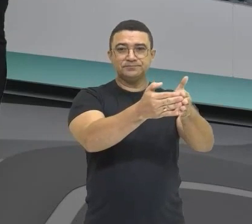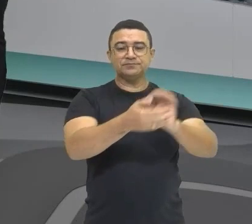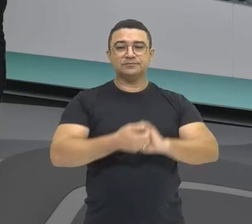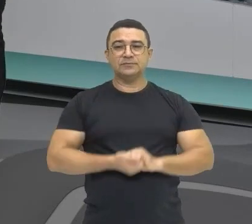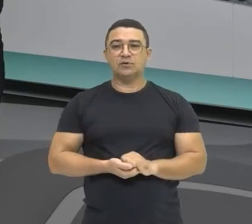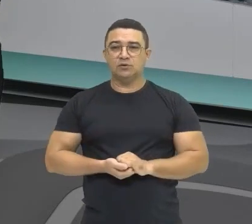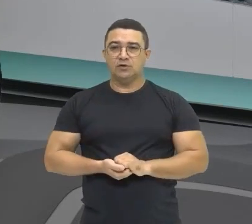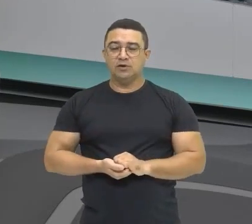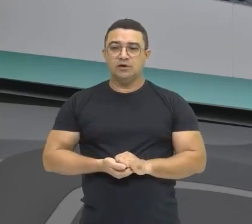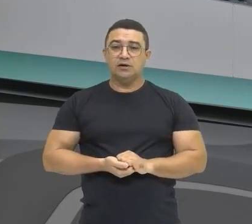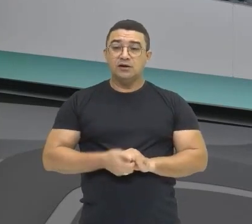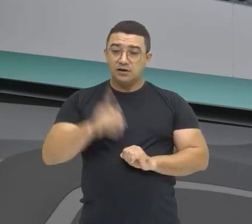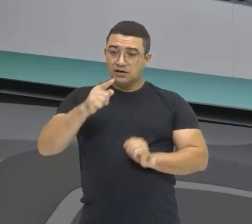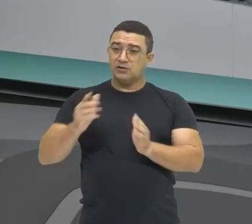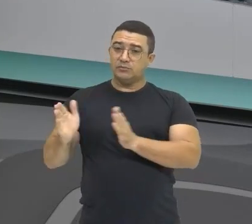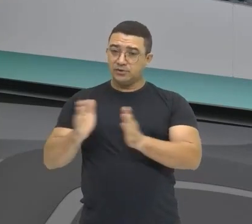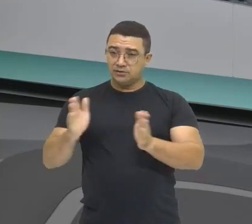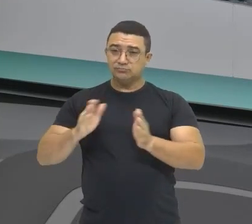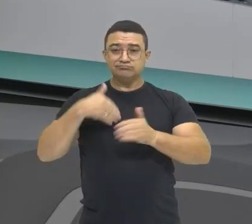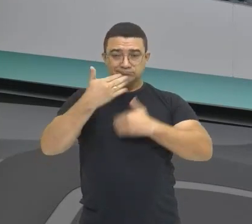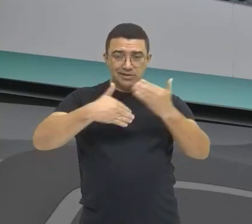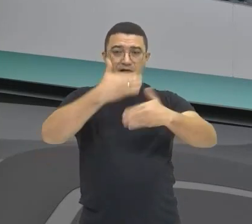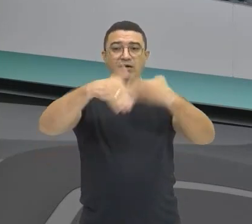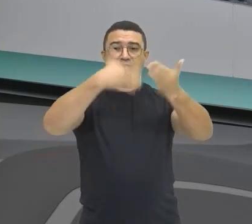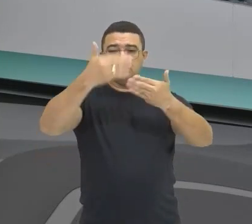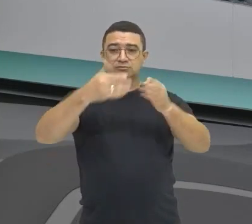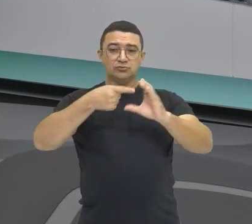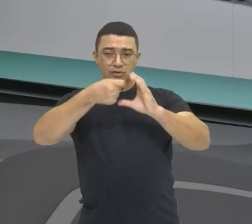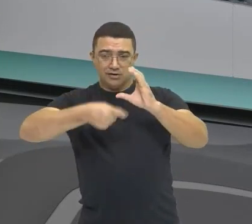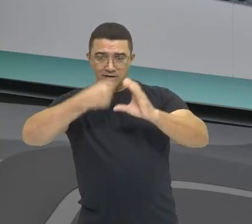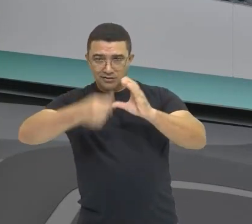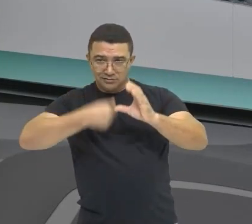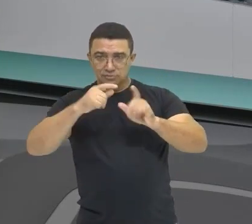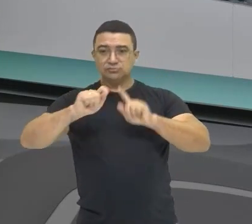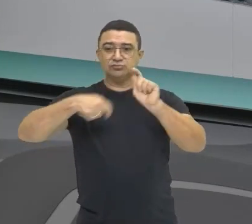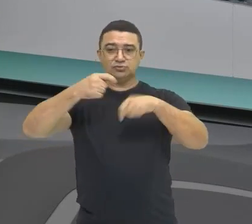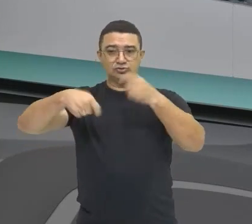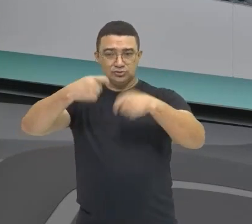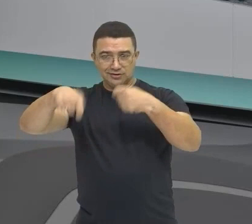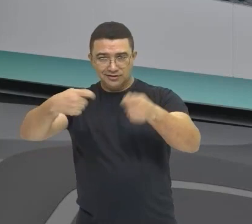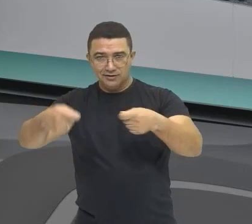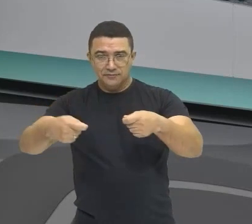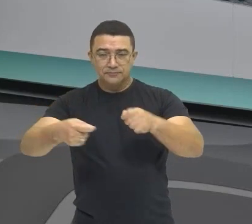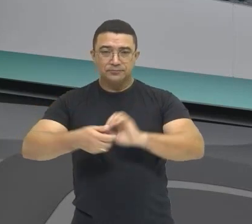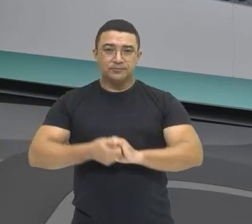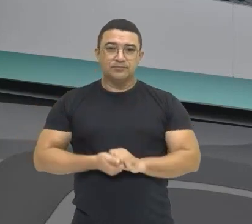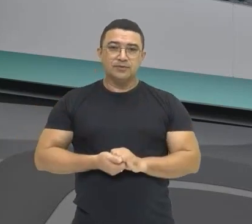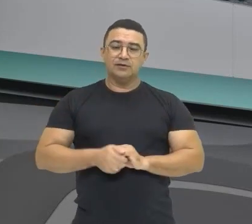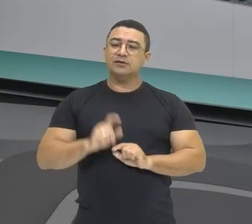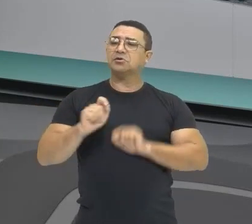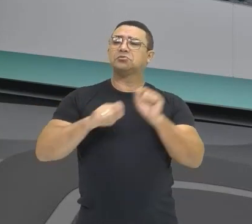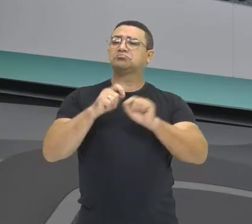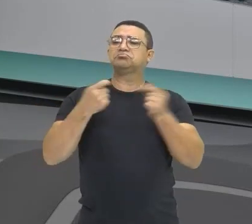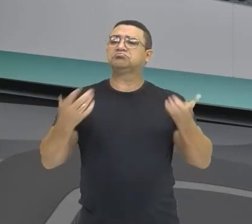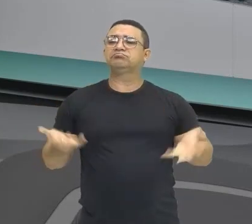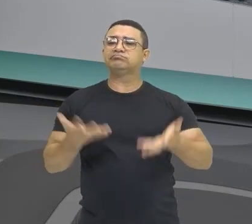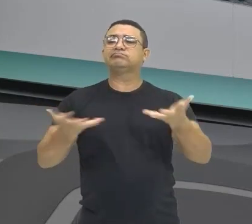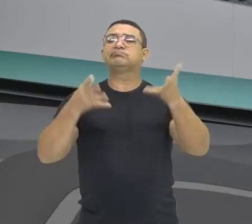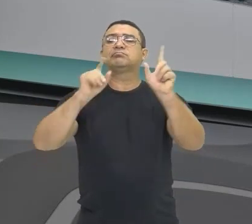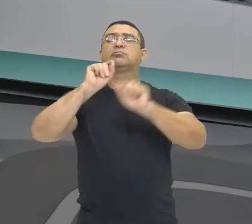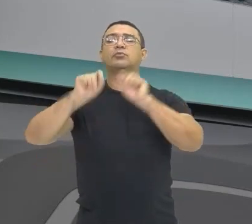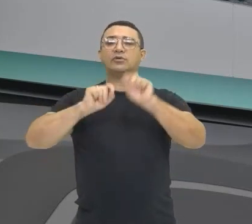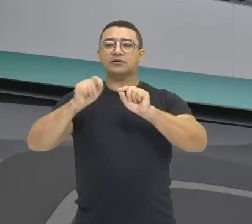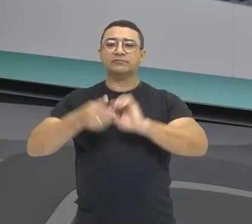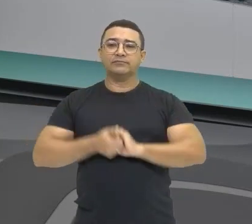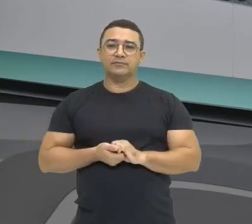Então, corresponde ao desenvolvimento do capitalismo mercantil, que foi impulsionado